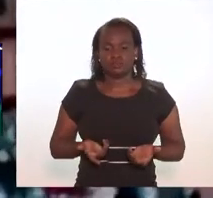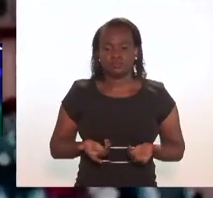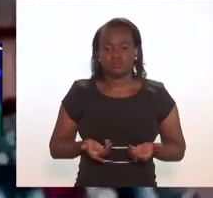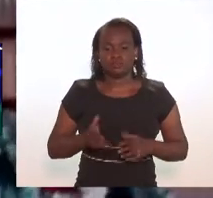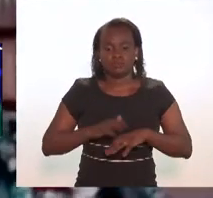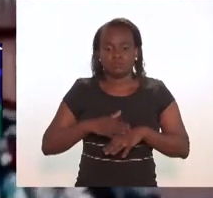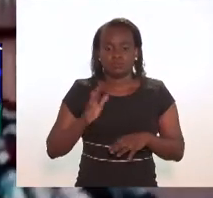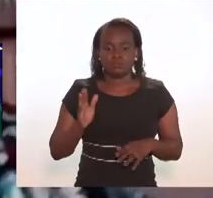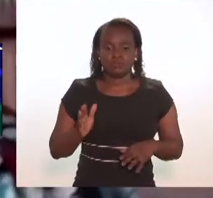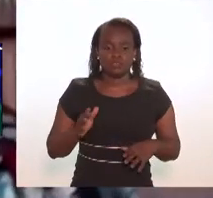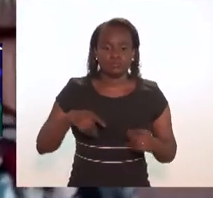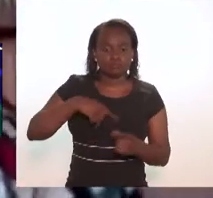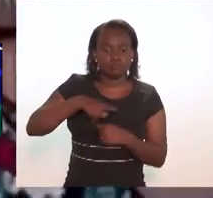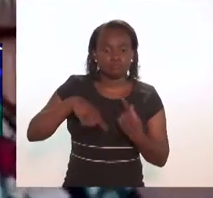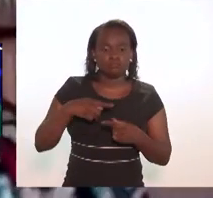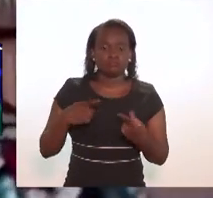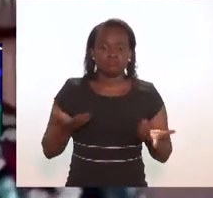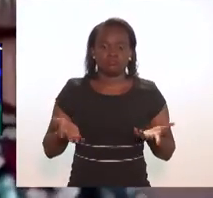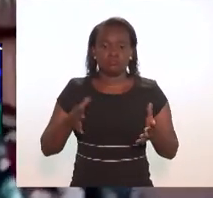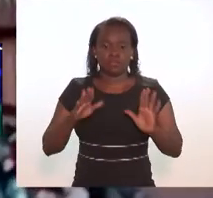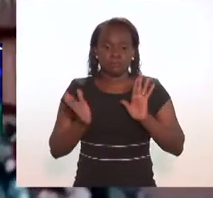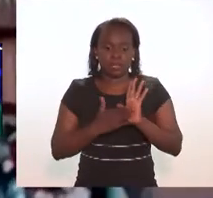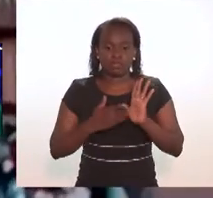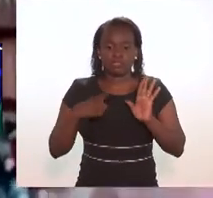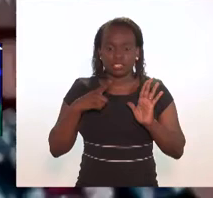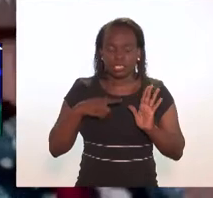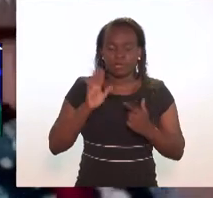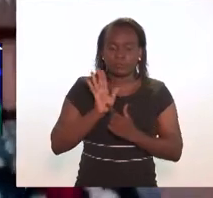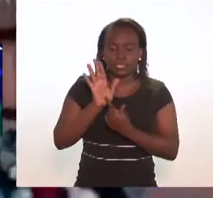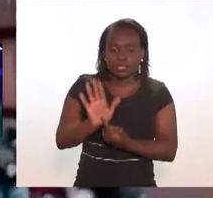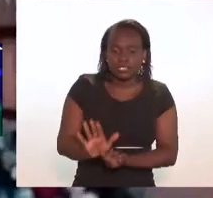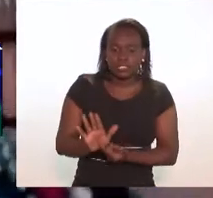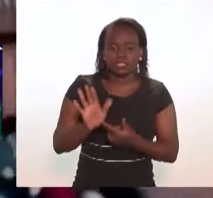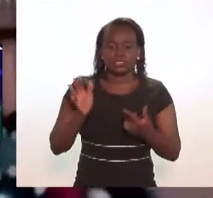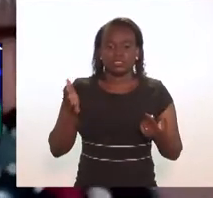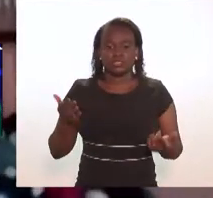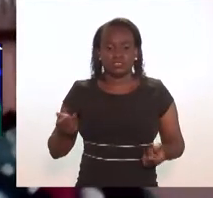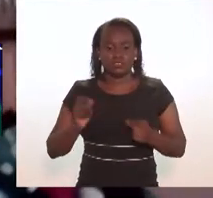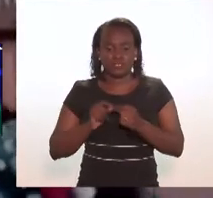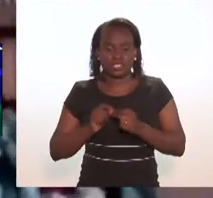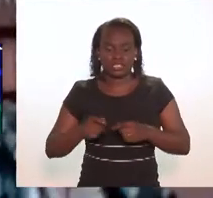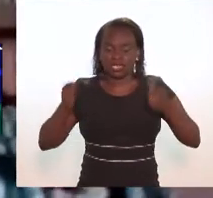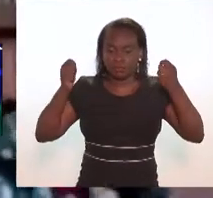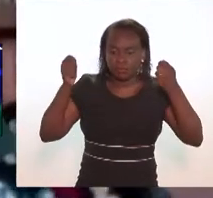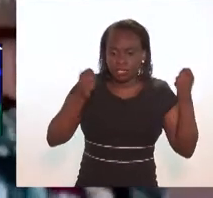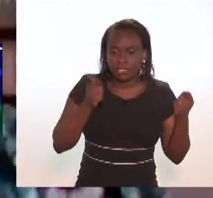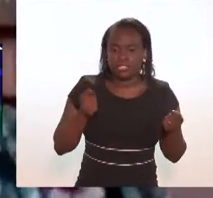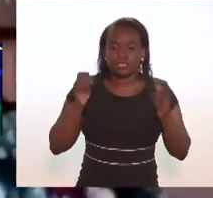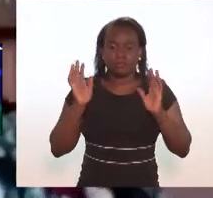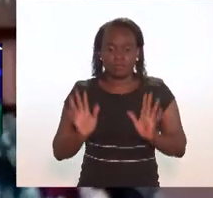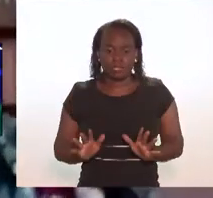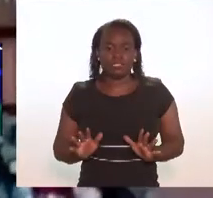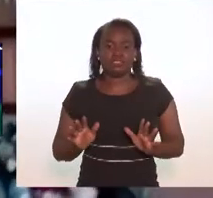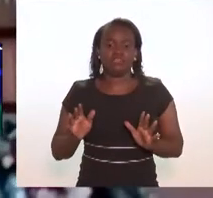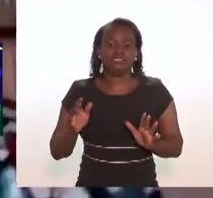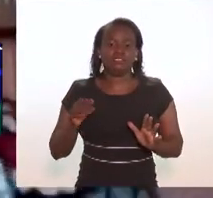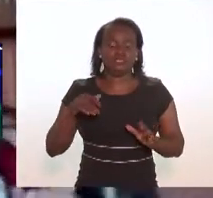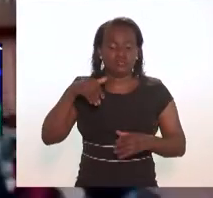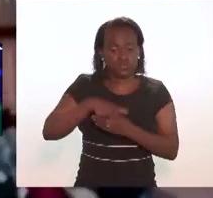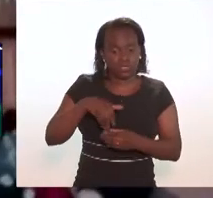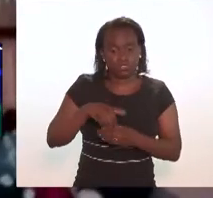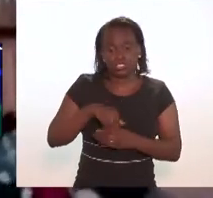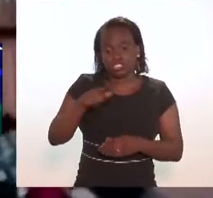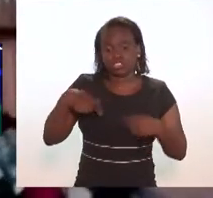mais relação com as pautas que a gente apresenta quando vai fazer a nossa campanha, mas eleitos e eleitas,